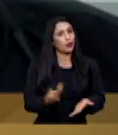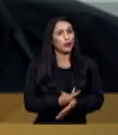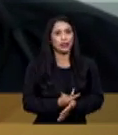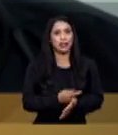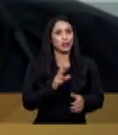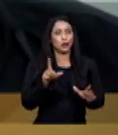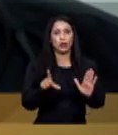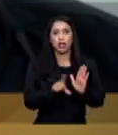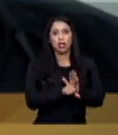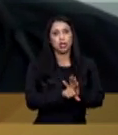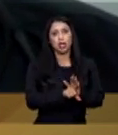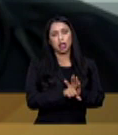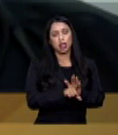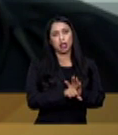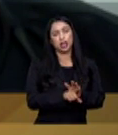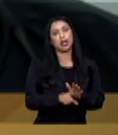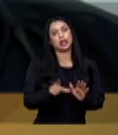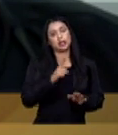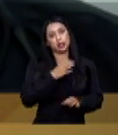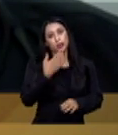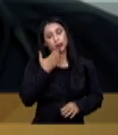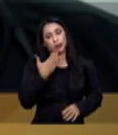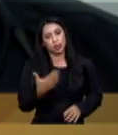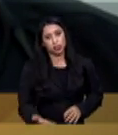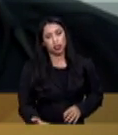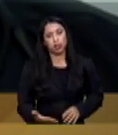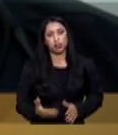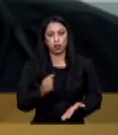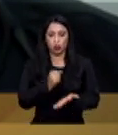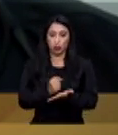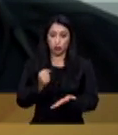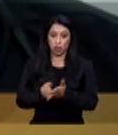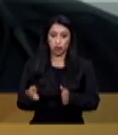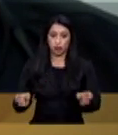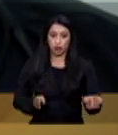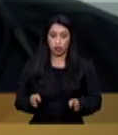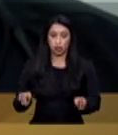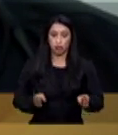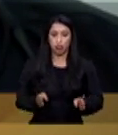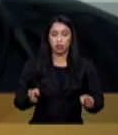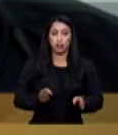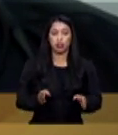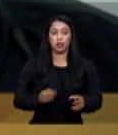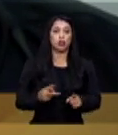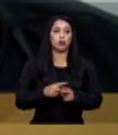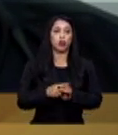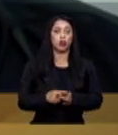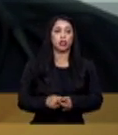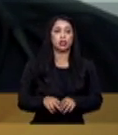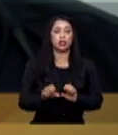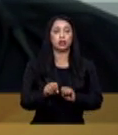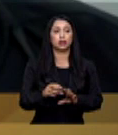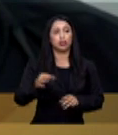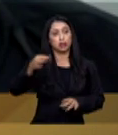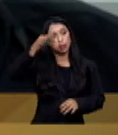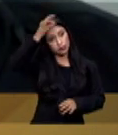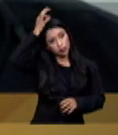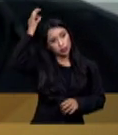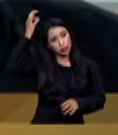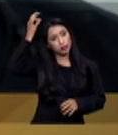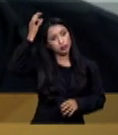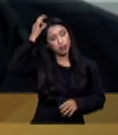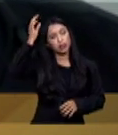caso das leis ora impugnadas, que criaram os espaços para a contratação temporária no Instituto de Atendimento Socioeducativo do Espírito Santo.